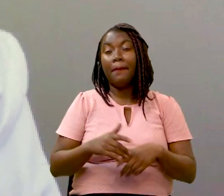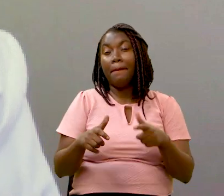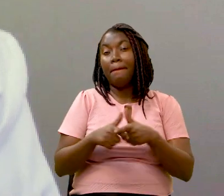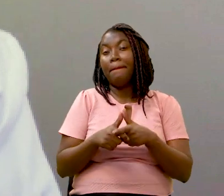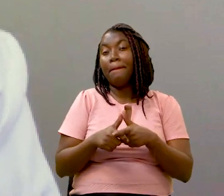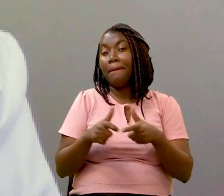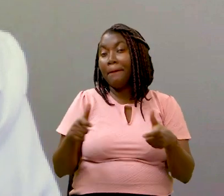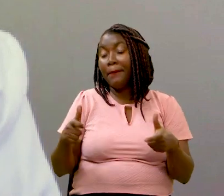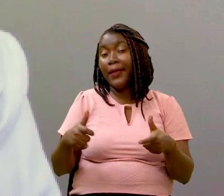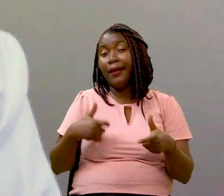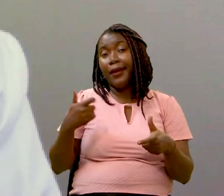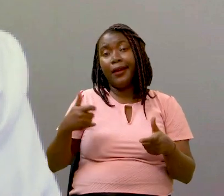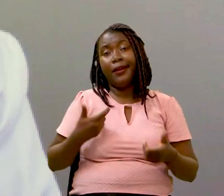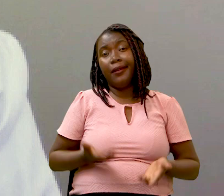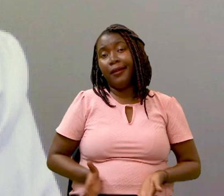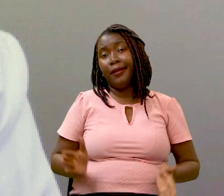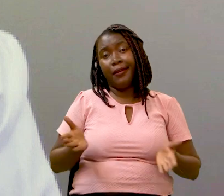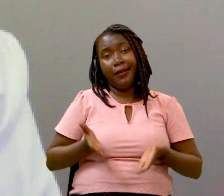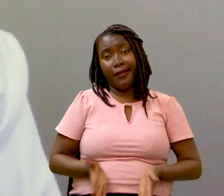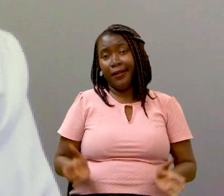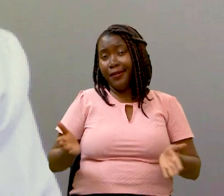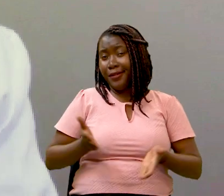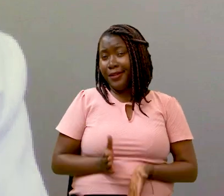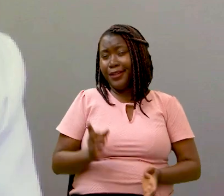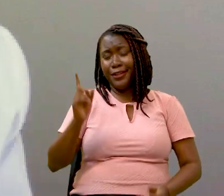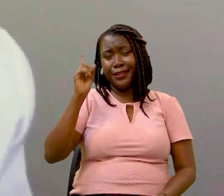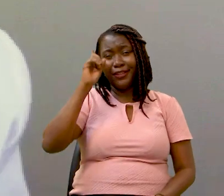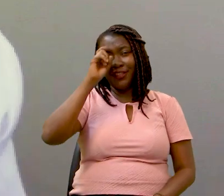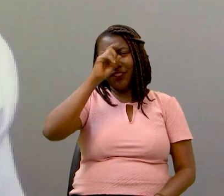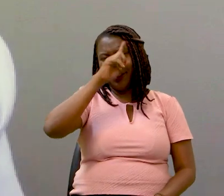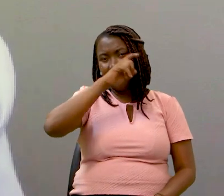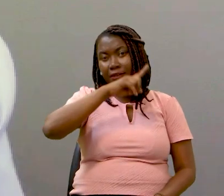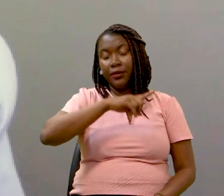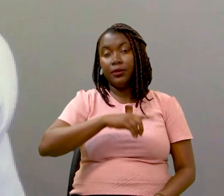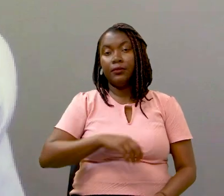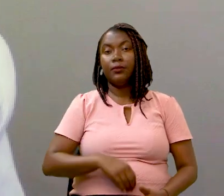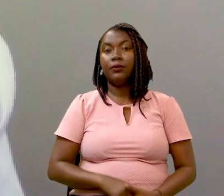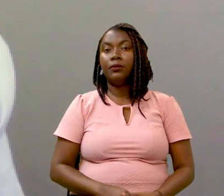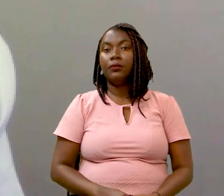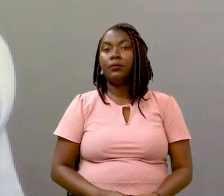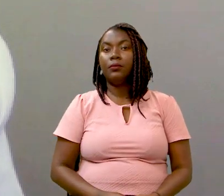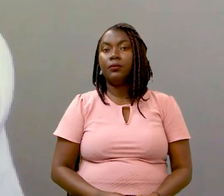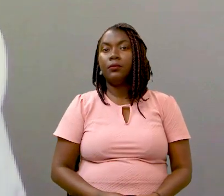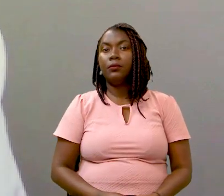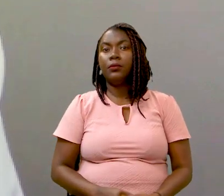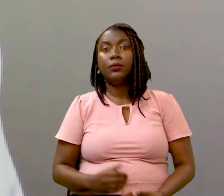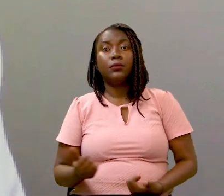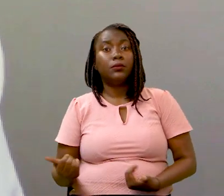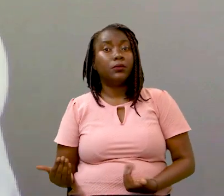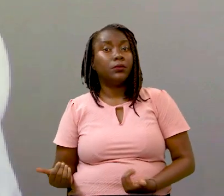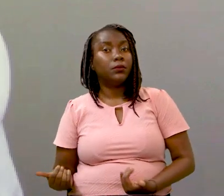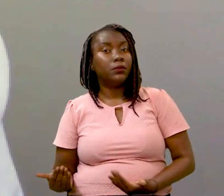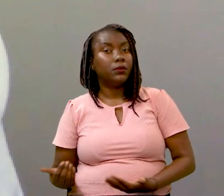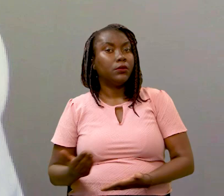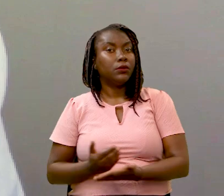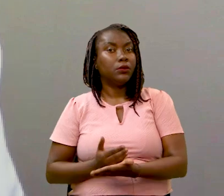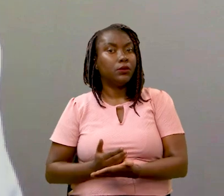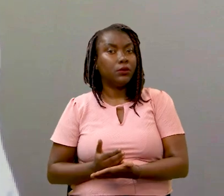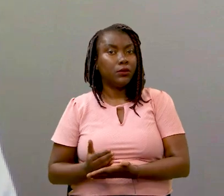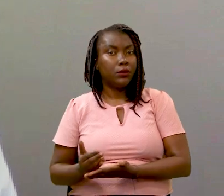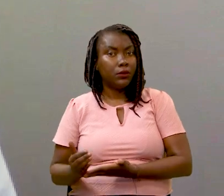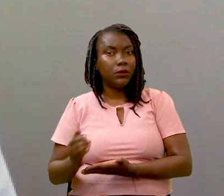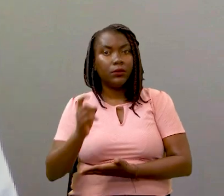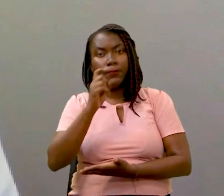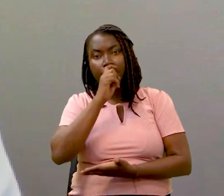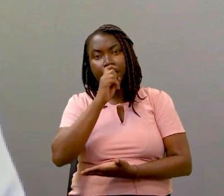predomina nitidamente na idade fértil. É difícil ser bem criança, não é? Começa em geral na adolescência, depois